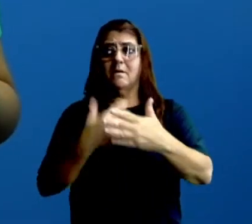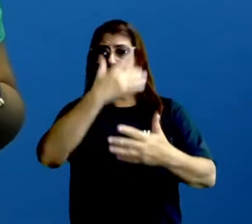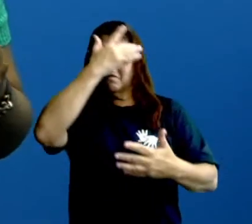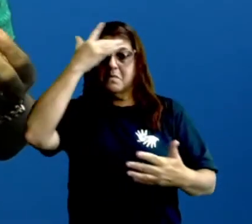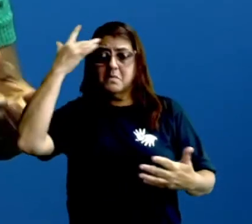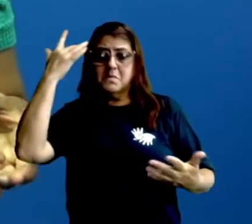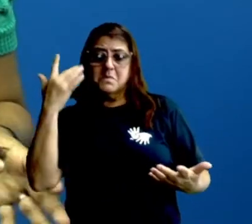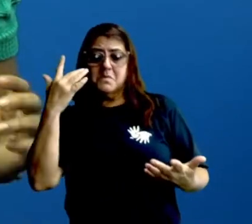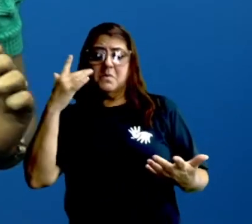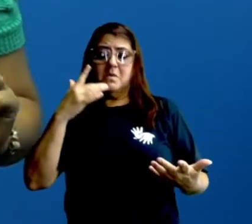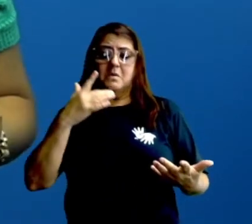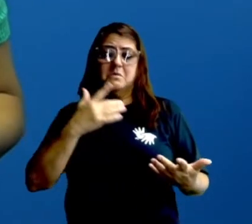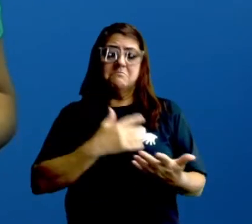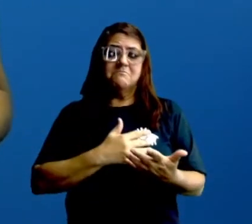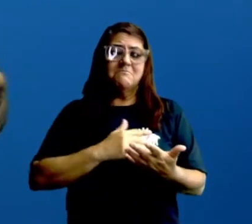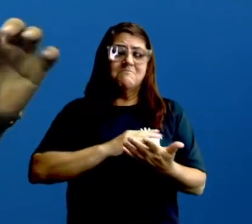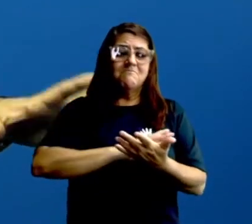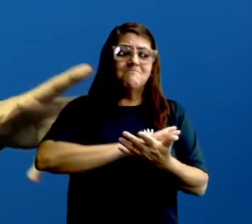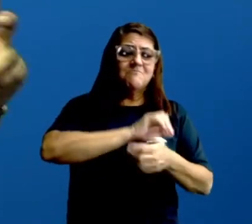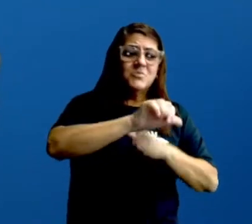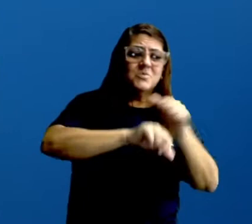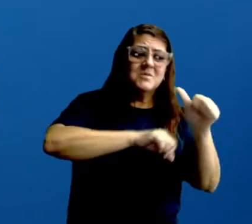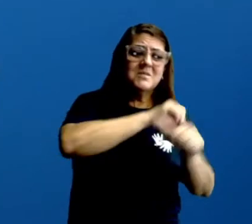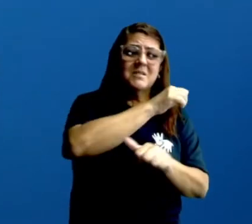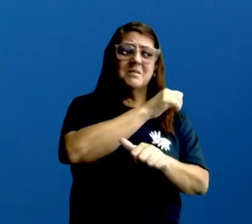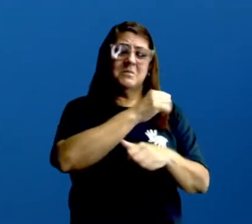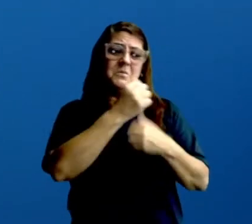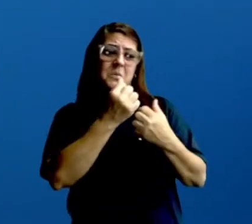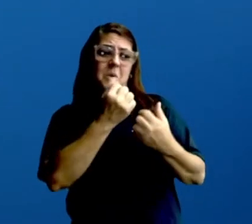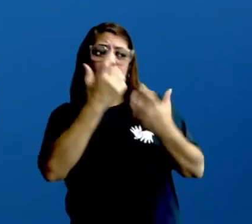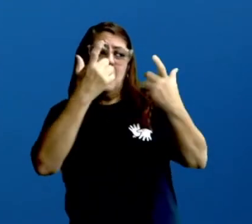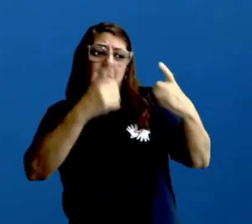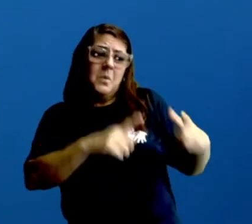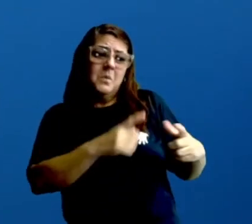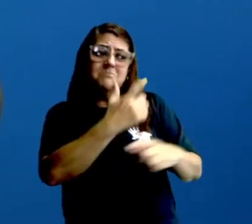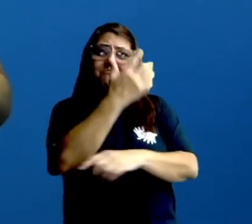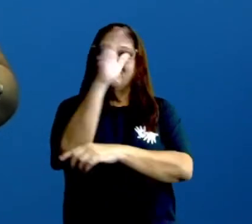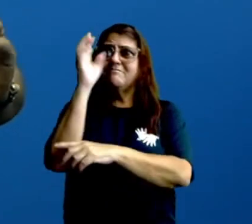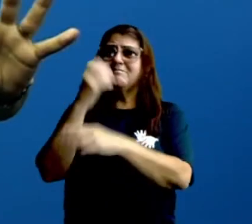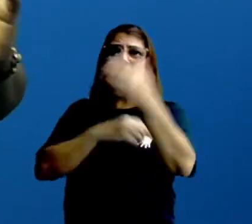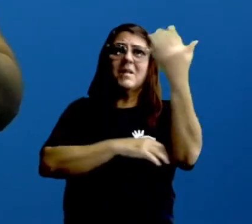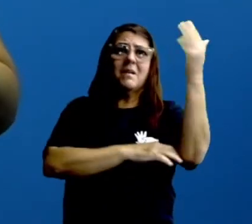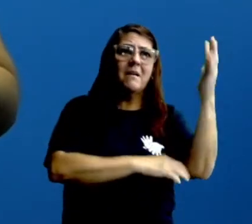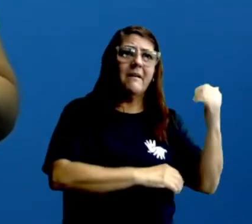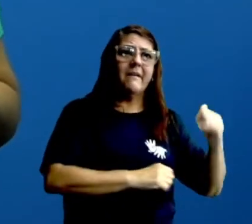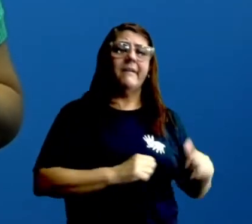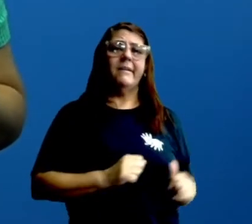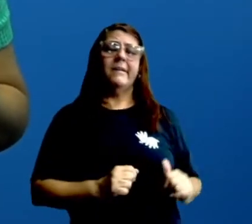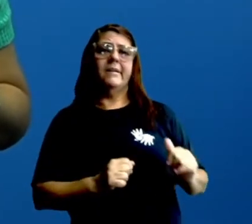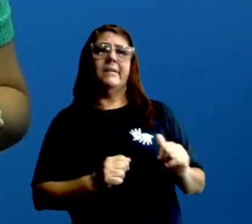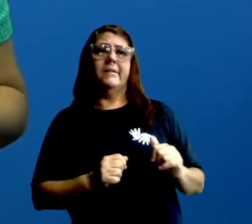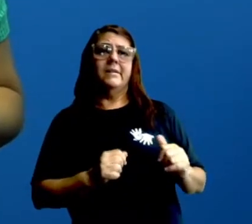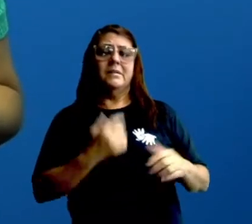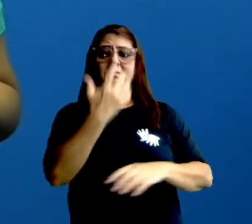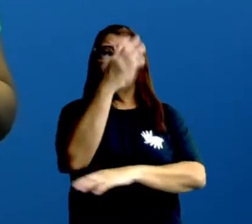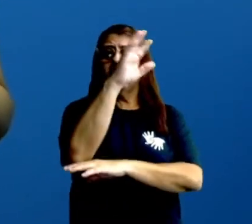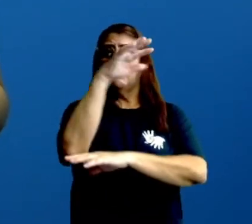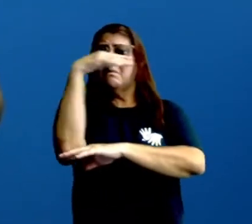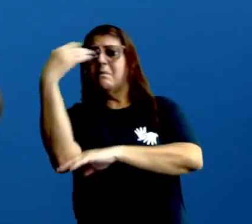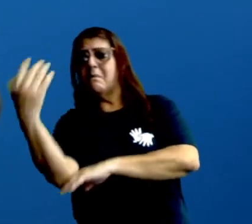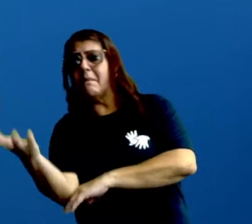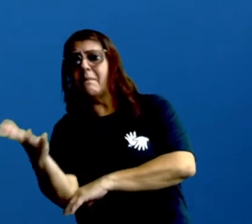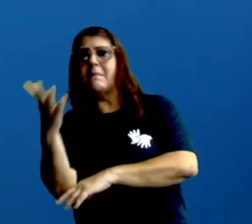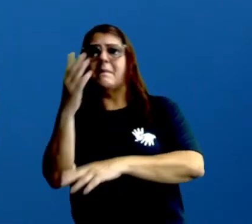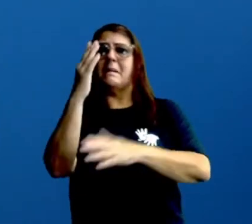acaba prejudicando confirmado Isso vai lá e cortar uma árvore Zinho aqui não podia vai lá e faz uma coisinha ali que eu podia né